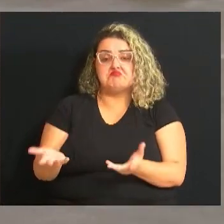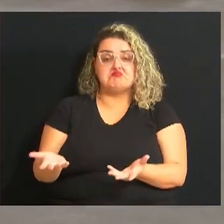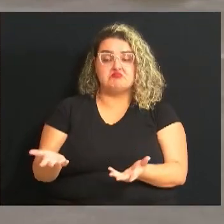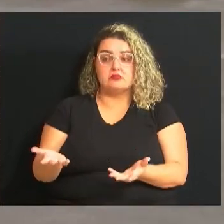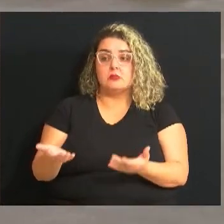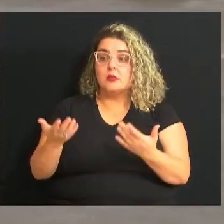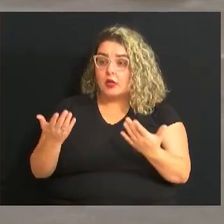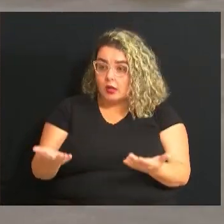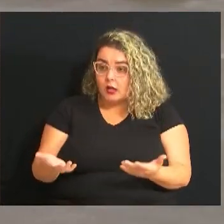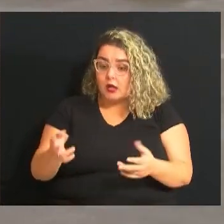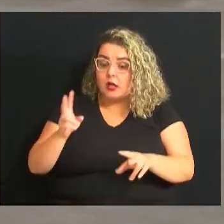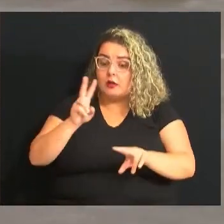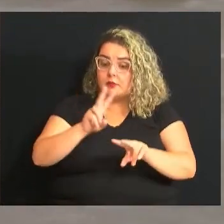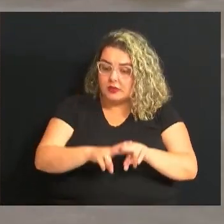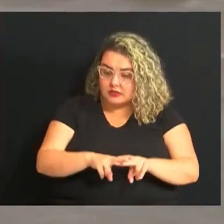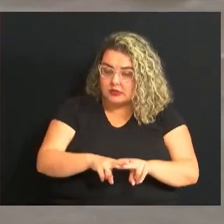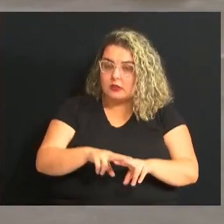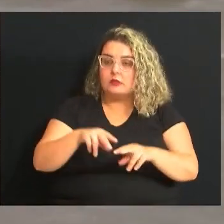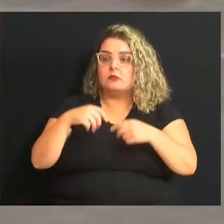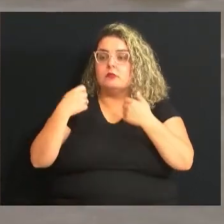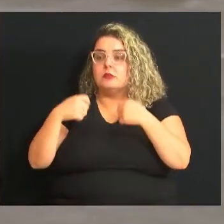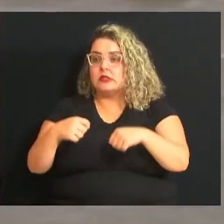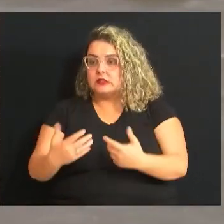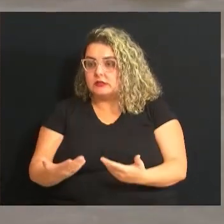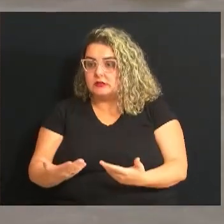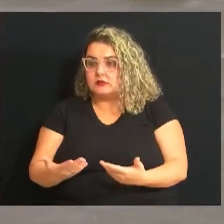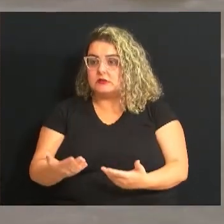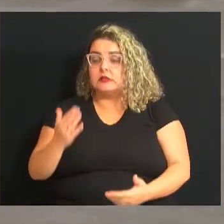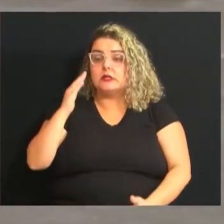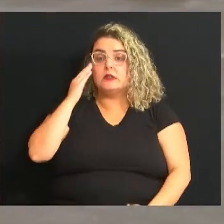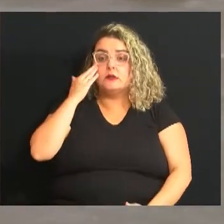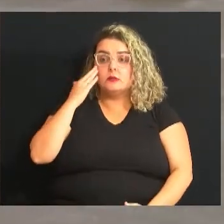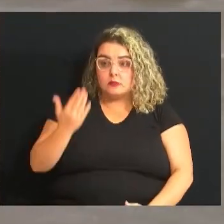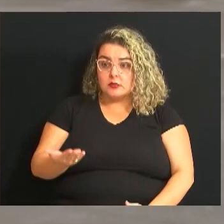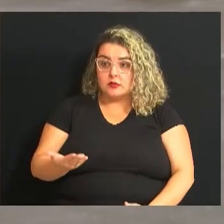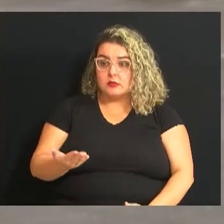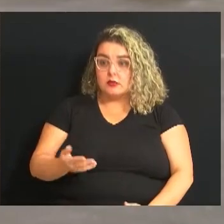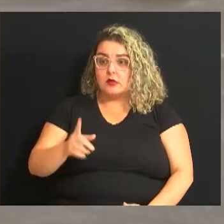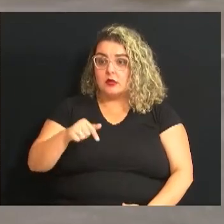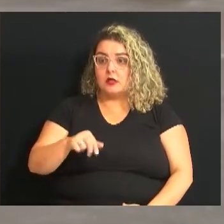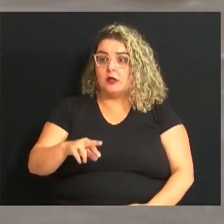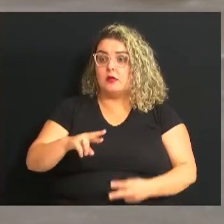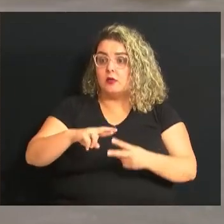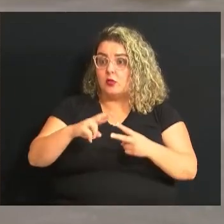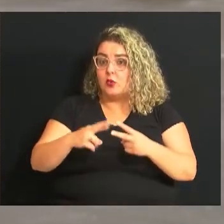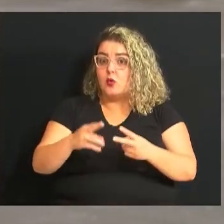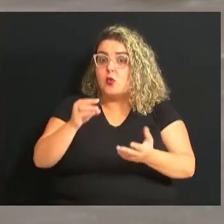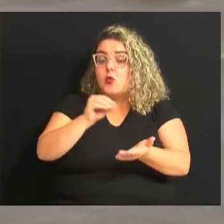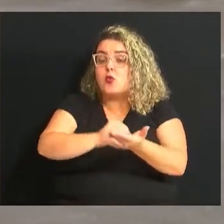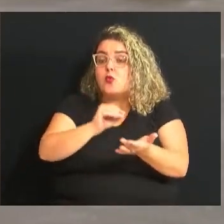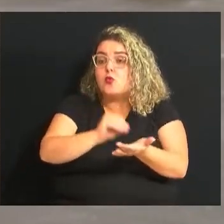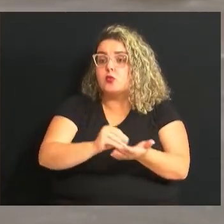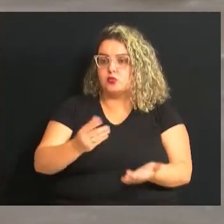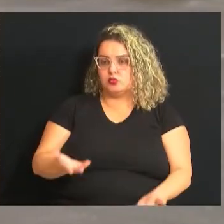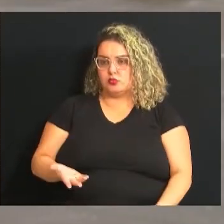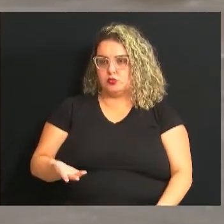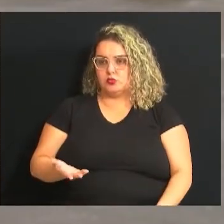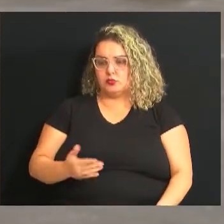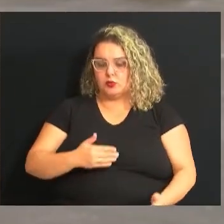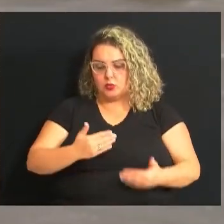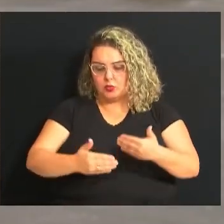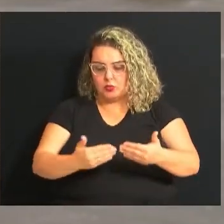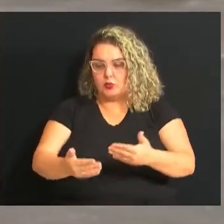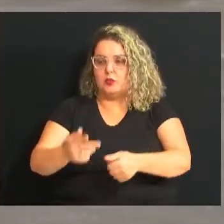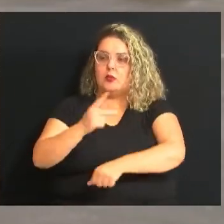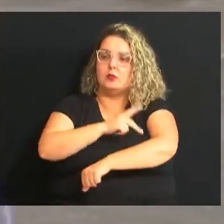acontecido. Então, a prisão é necessária, mas entendemos que ela é o recurso que deveria ser o último instrumento.